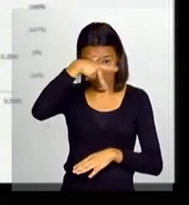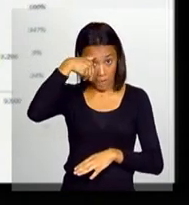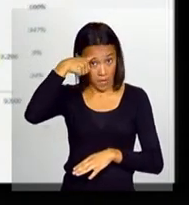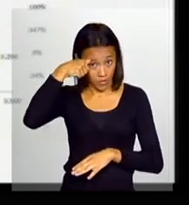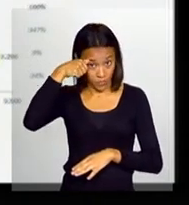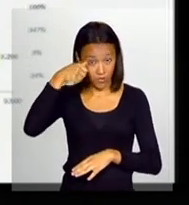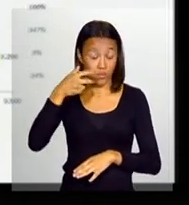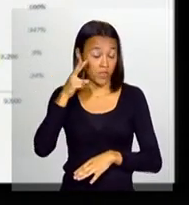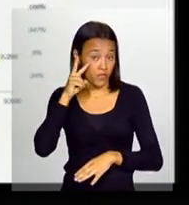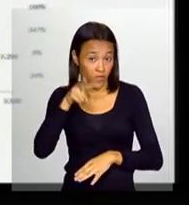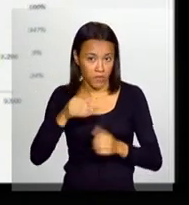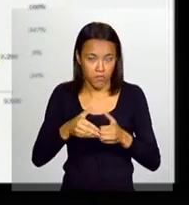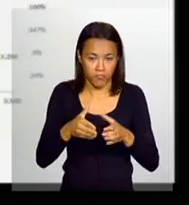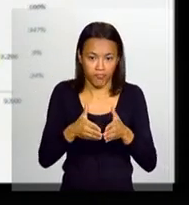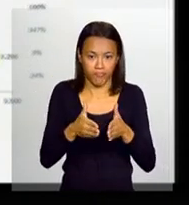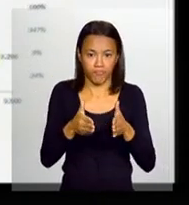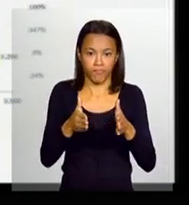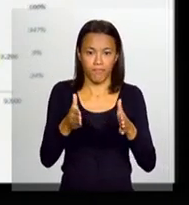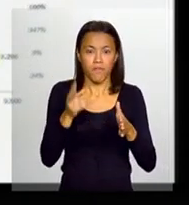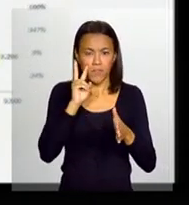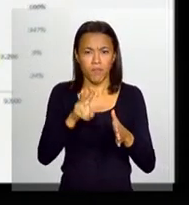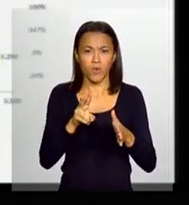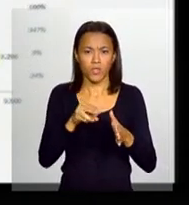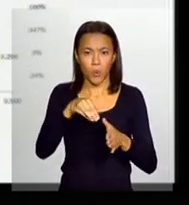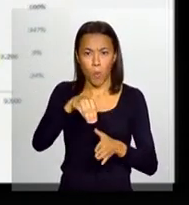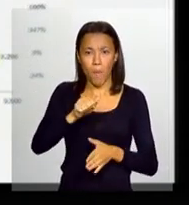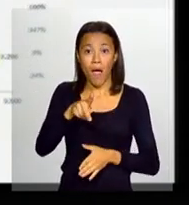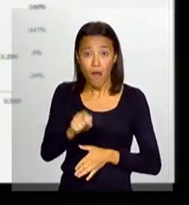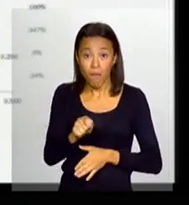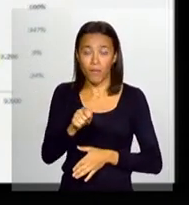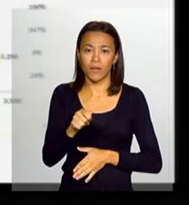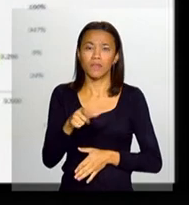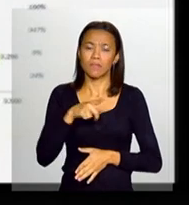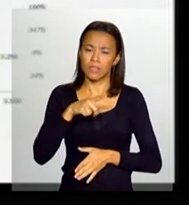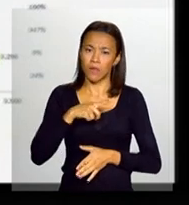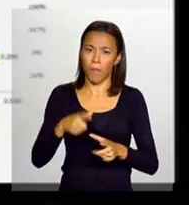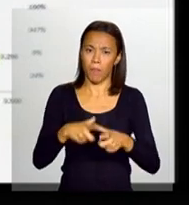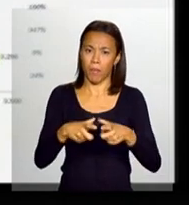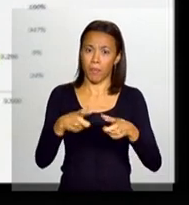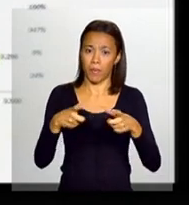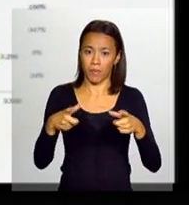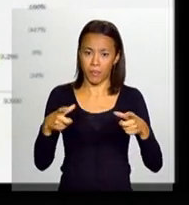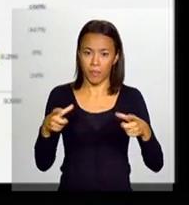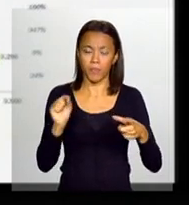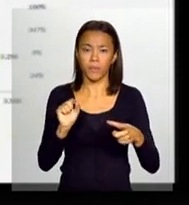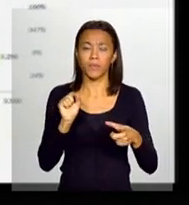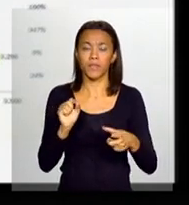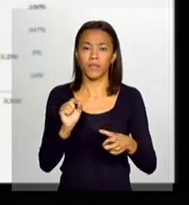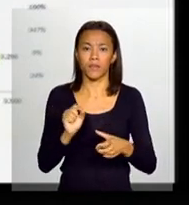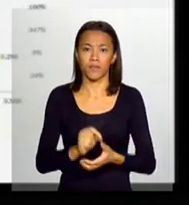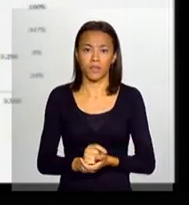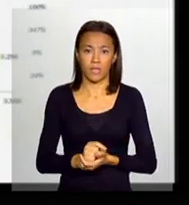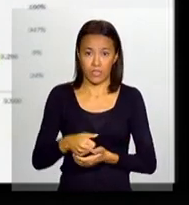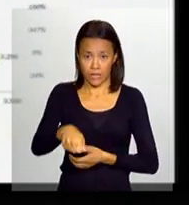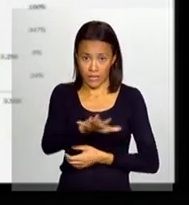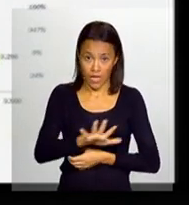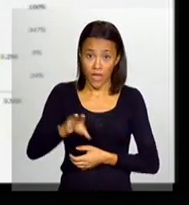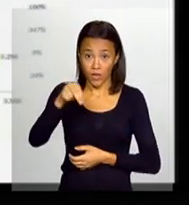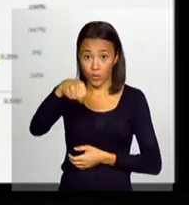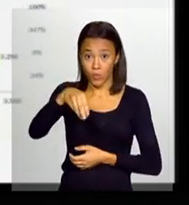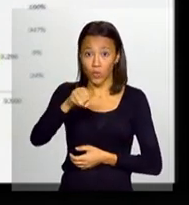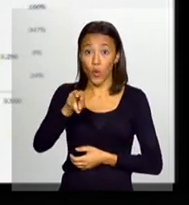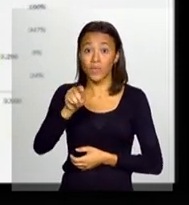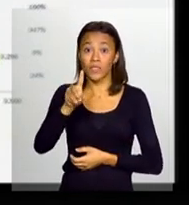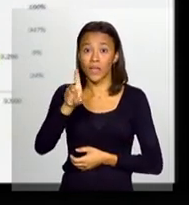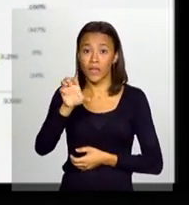expansão se dá, depois eu mostro um mapinha, mas há um crescimento bastante ponderável aqui na área do Nordeste,